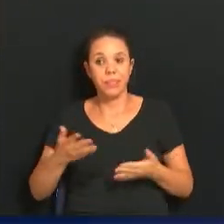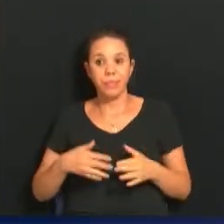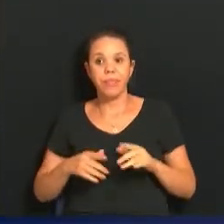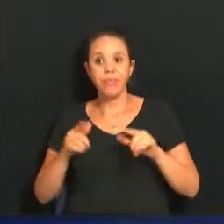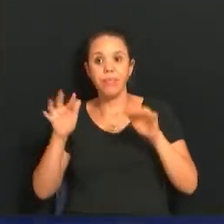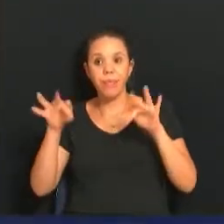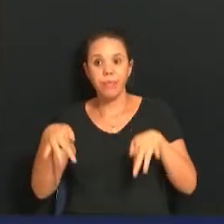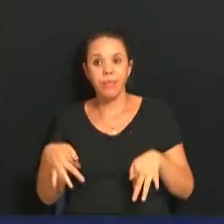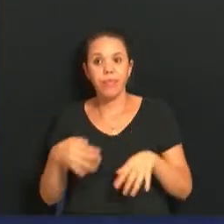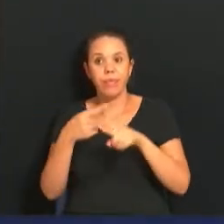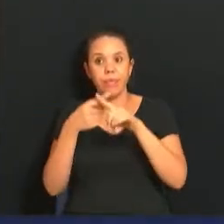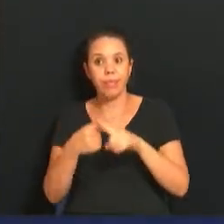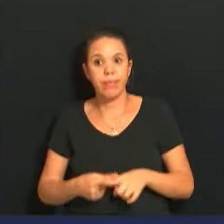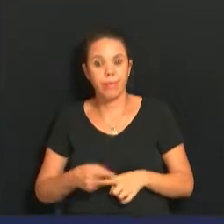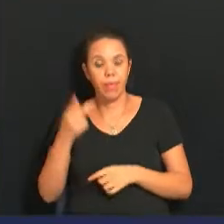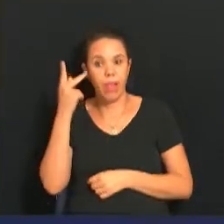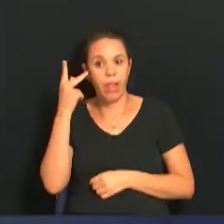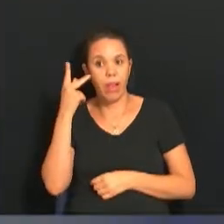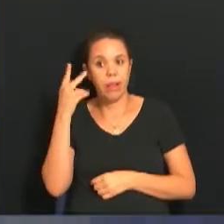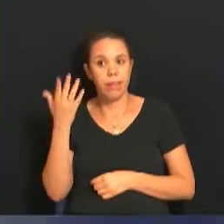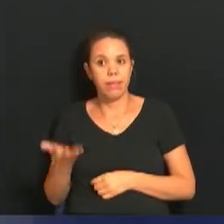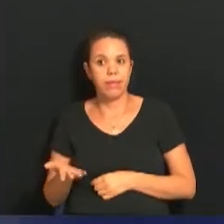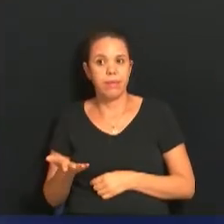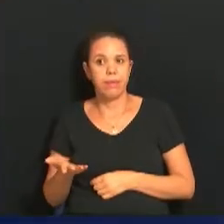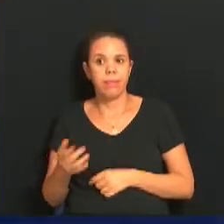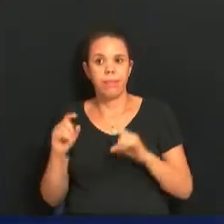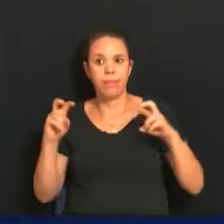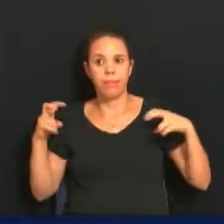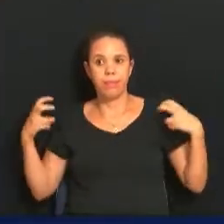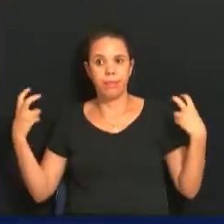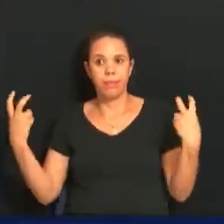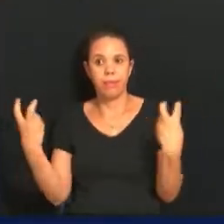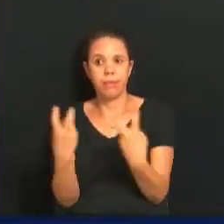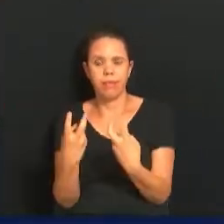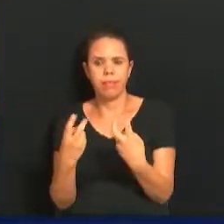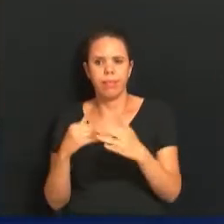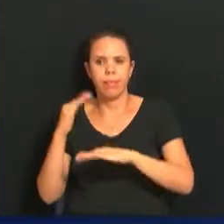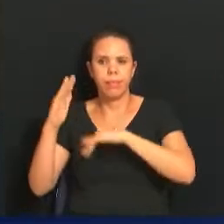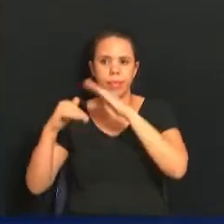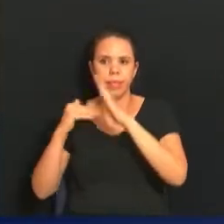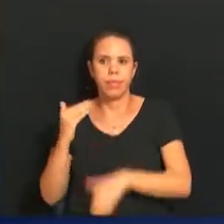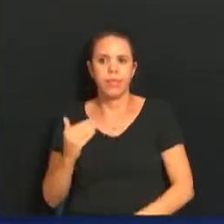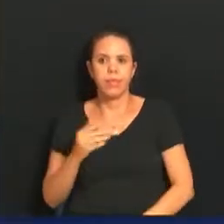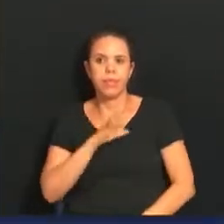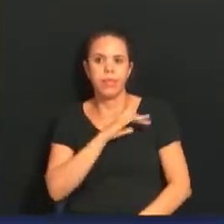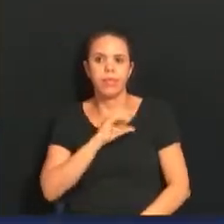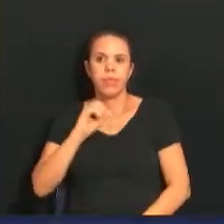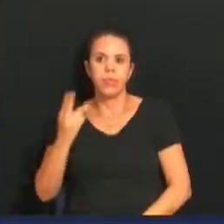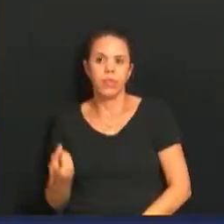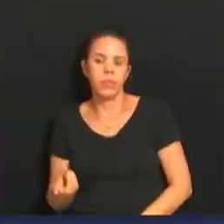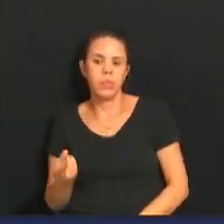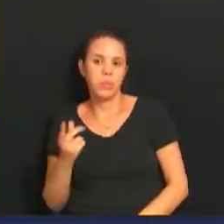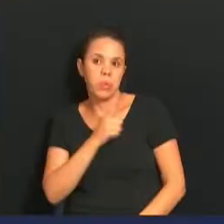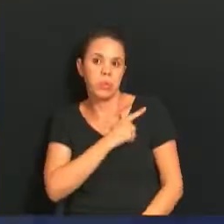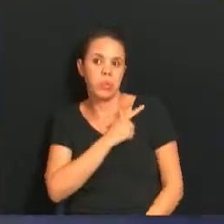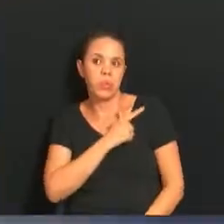do Campeonato Paulista, na Arena em Itaquera. Quem avança, Corinthians ou